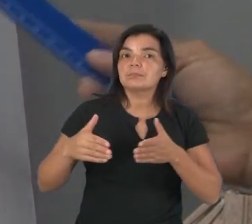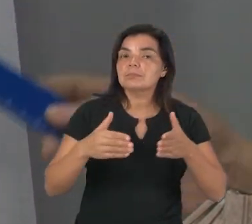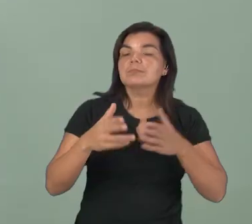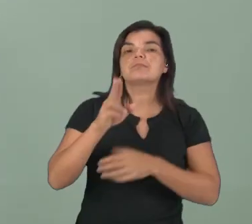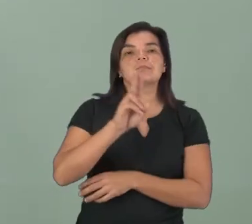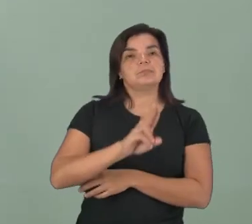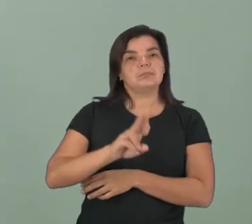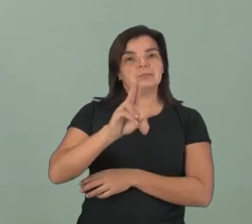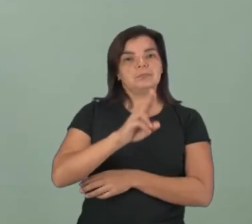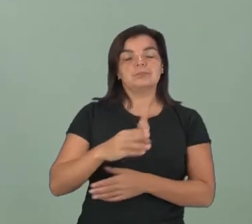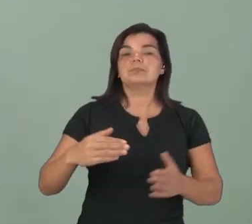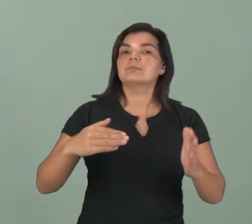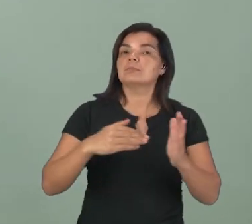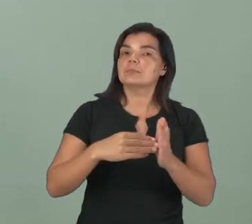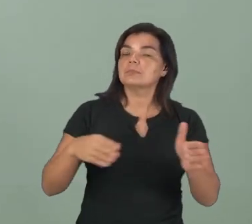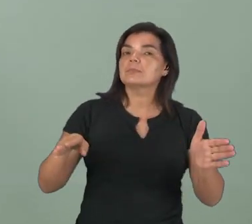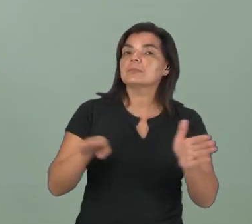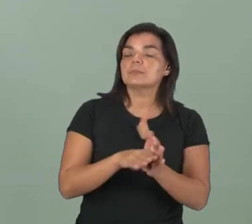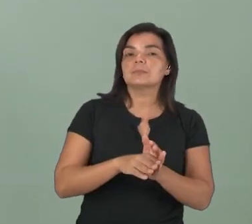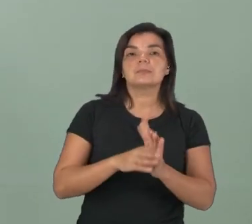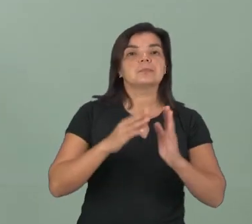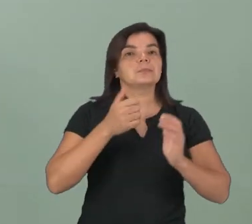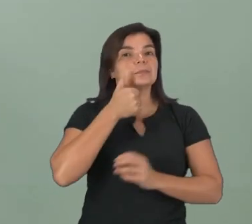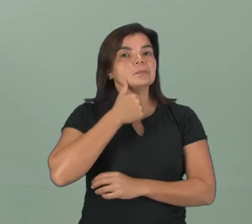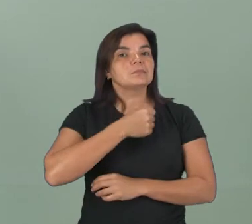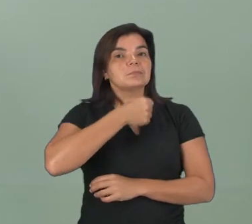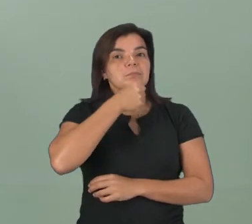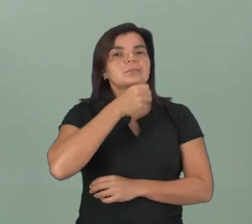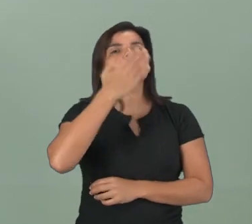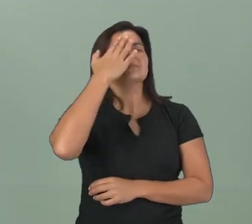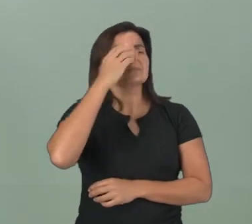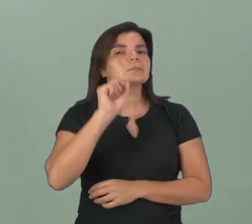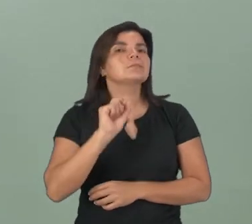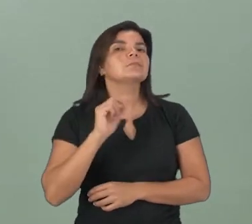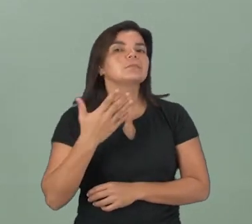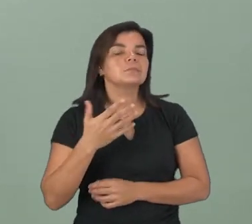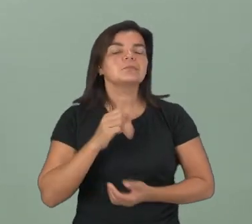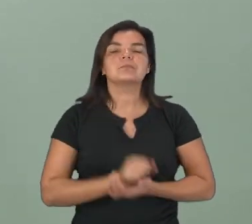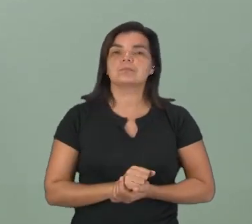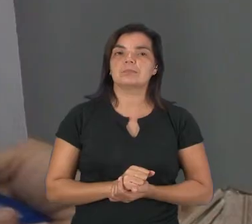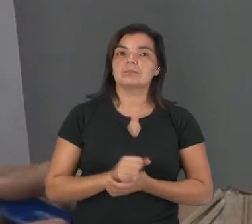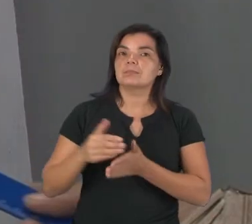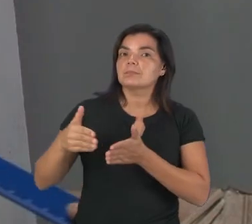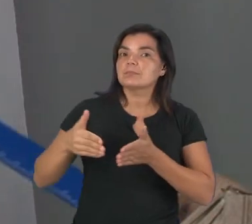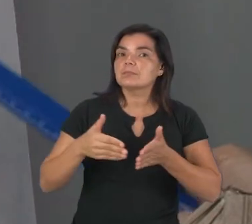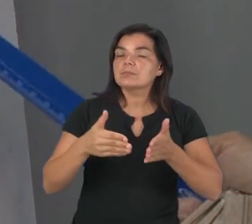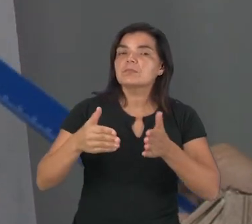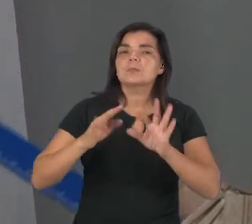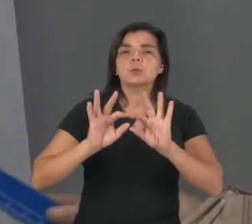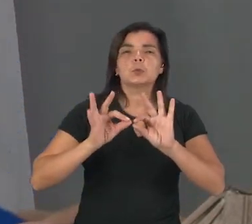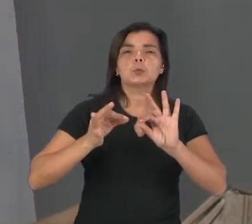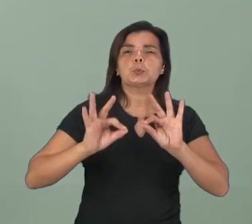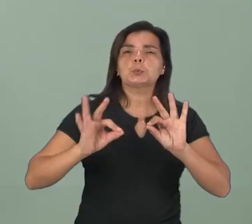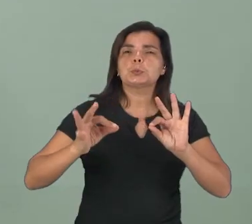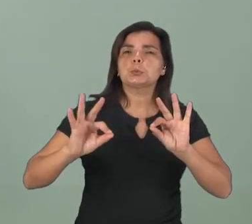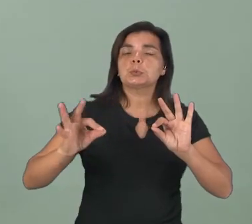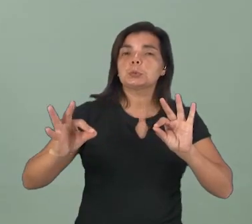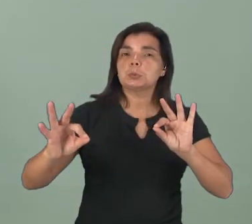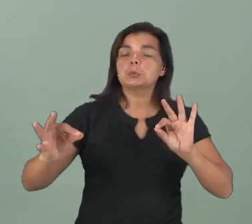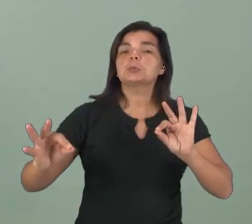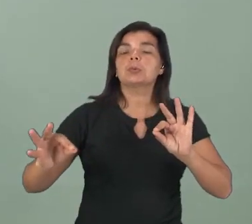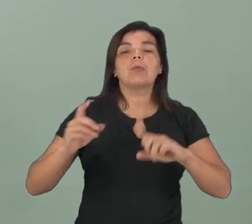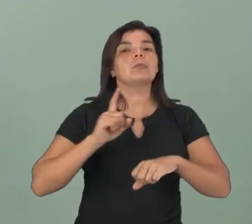ela utilizou até a casa da vovó. Sabe o que aconteceu? O percurso, o caminho era tão longo que